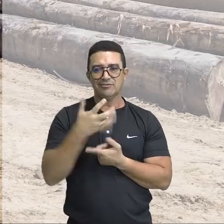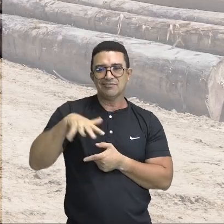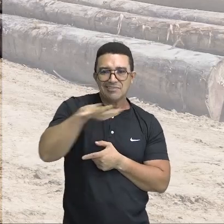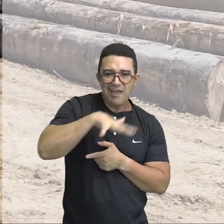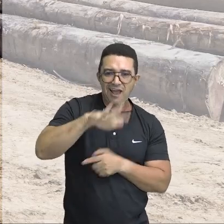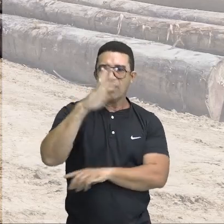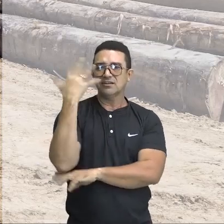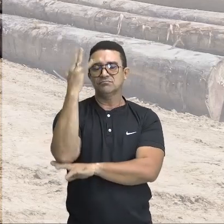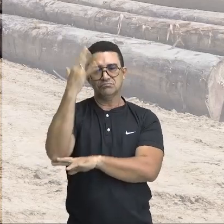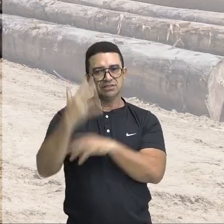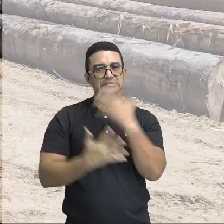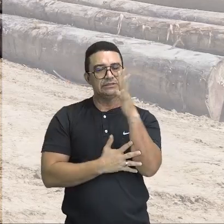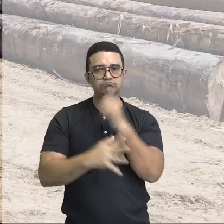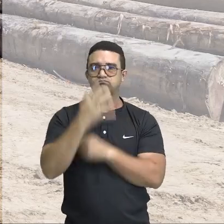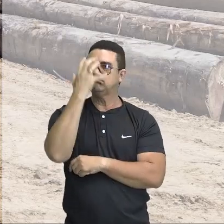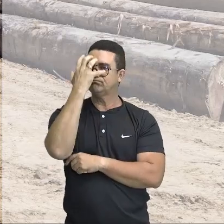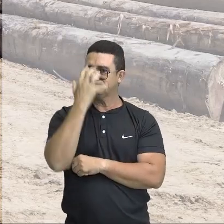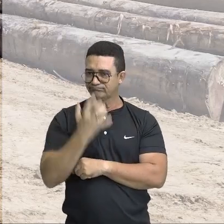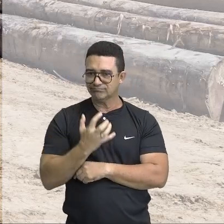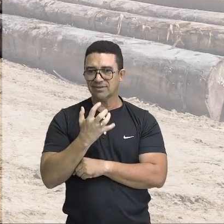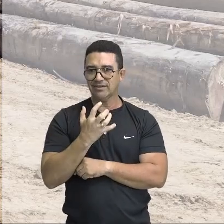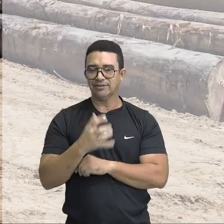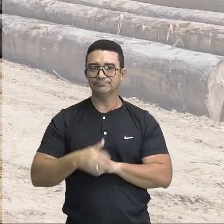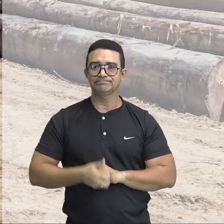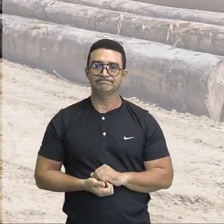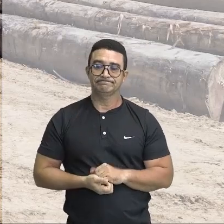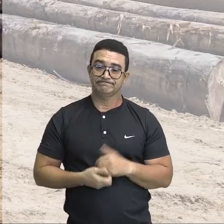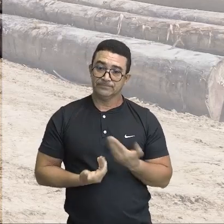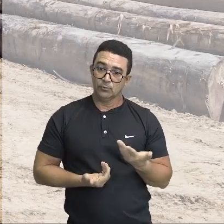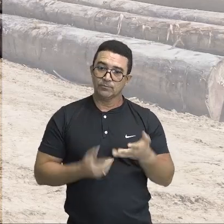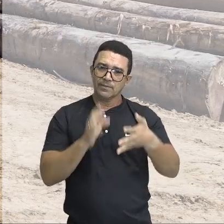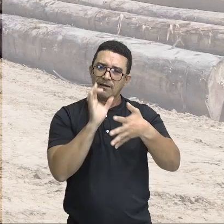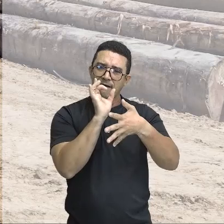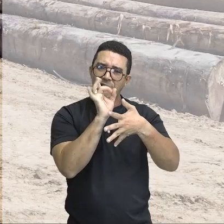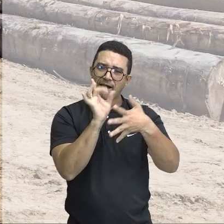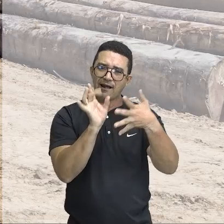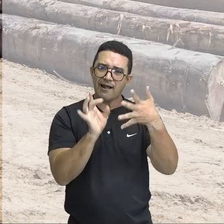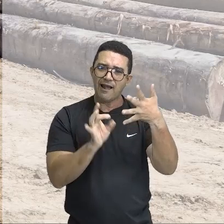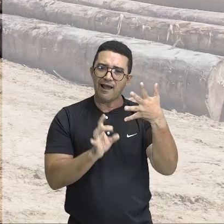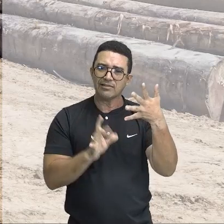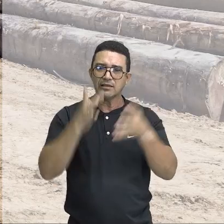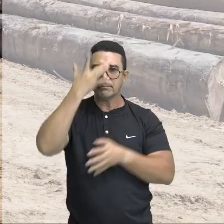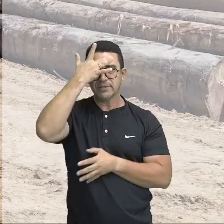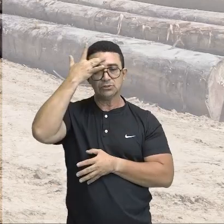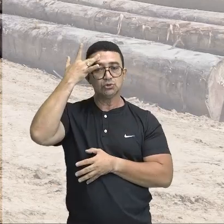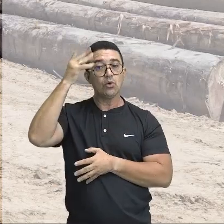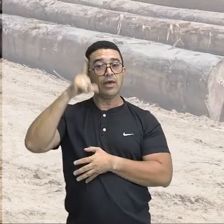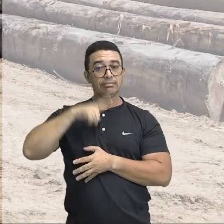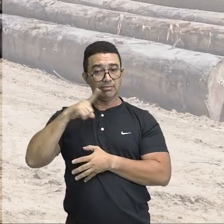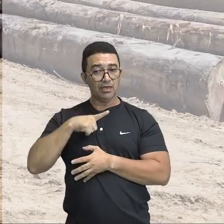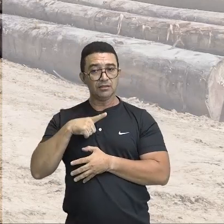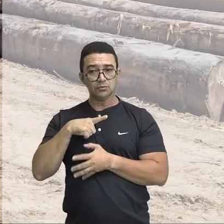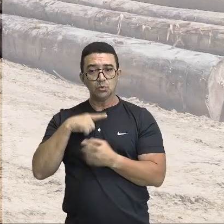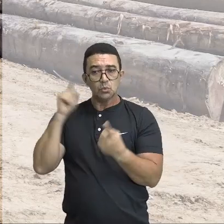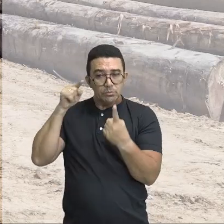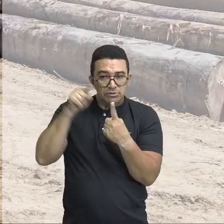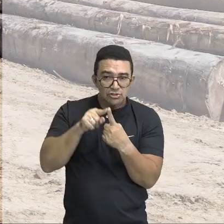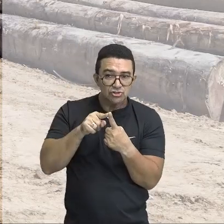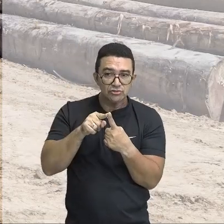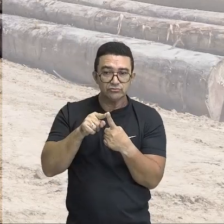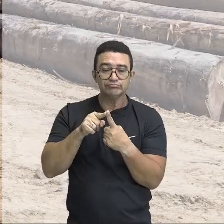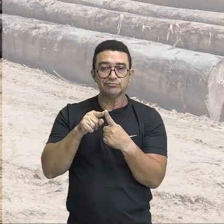ambiental seríssima, professora. Cada um, professor Dário, vai ter a sua função, isso é inevitável. Então, realmente, por isso que a gente tem